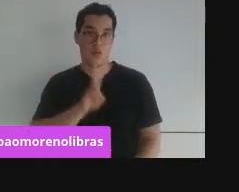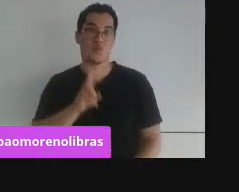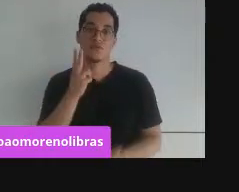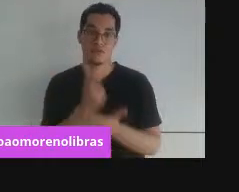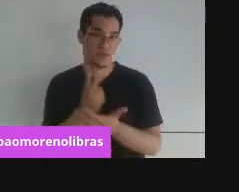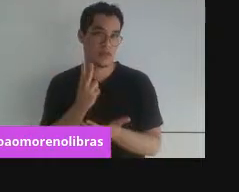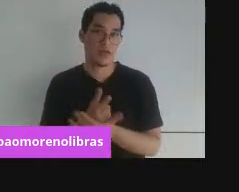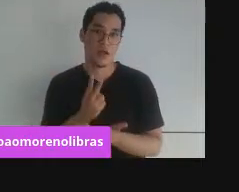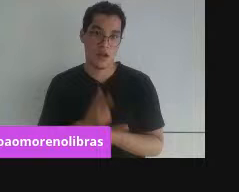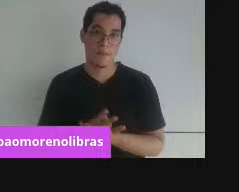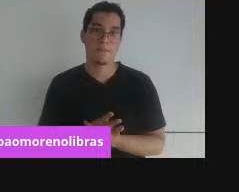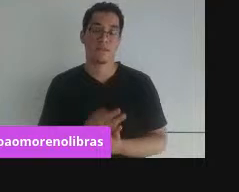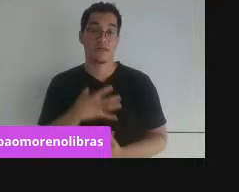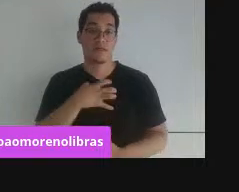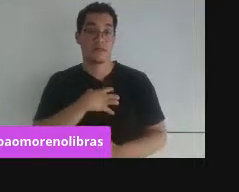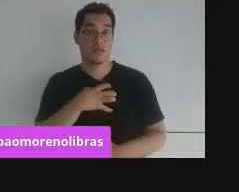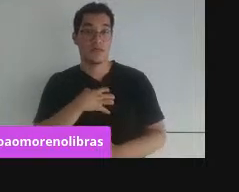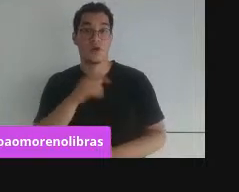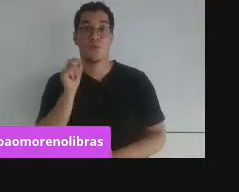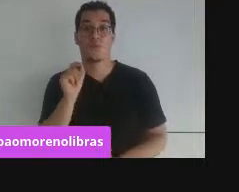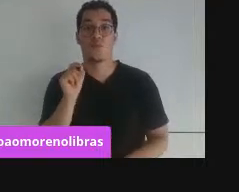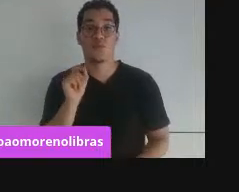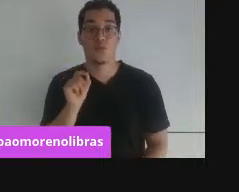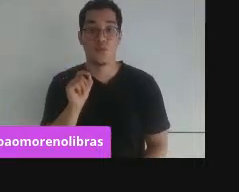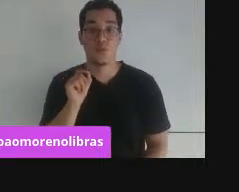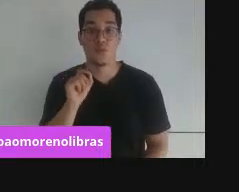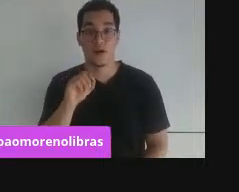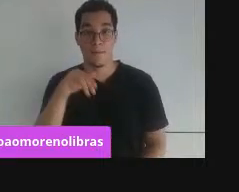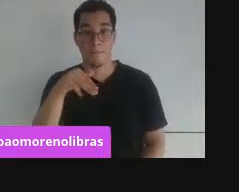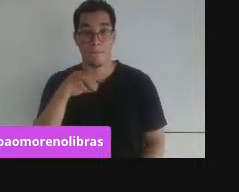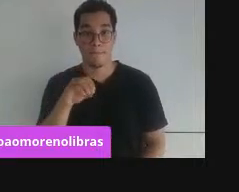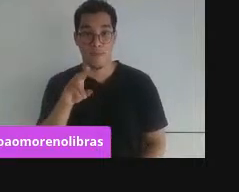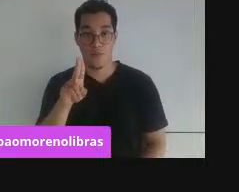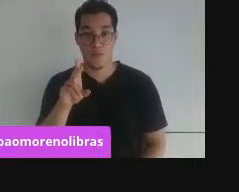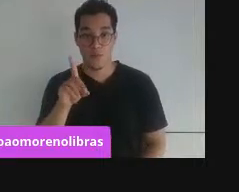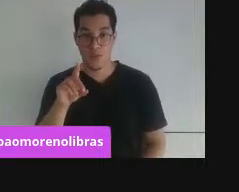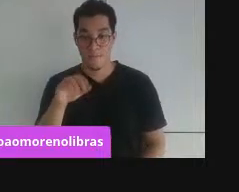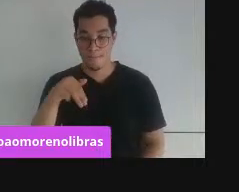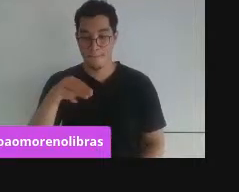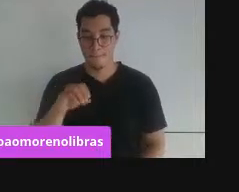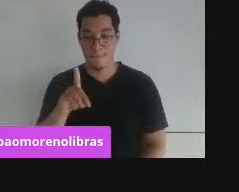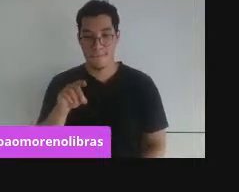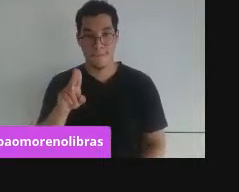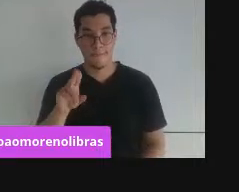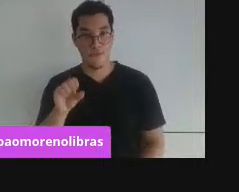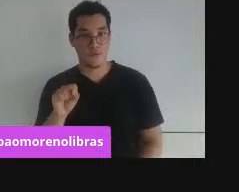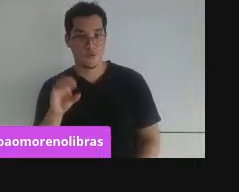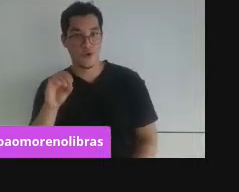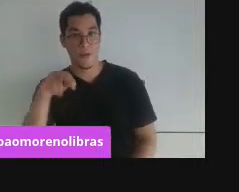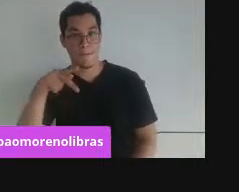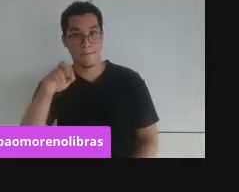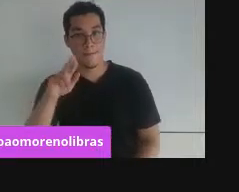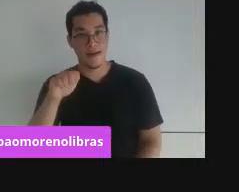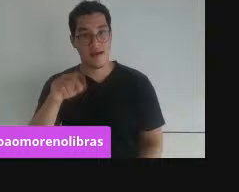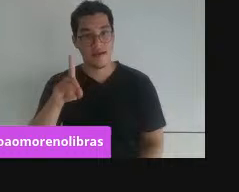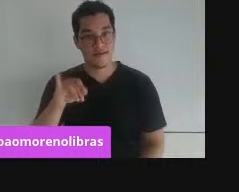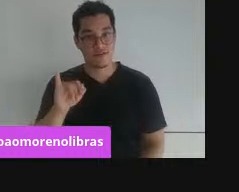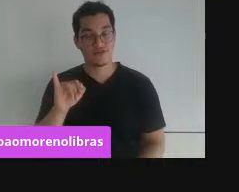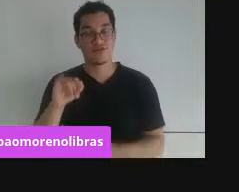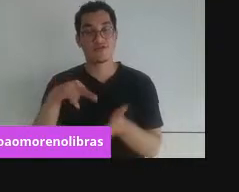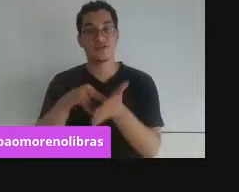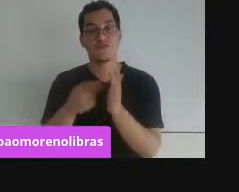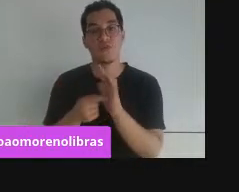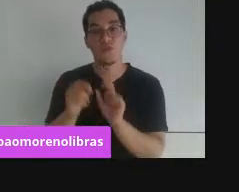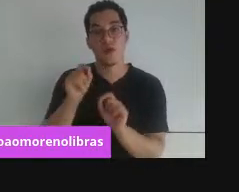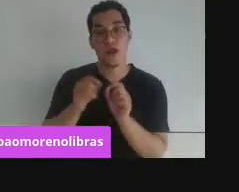Senti-me contemplada com o modus operandi que venho adotando para produzir, mesmo quando se trata de dados constituídos por